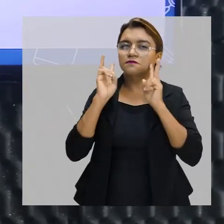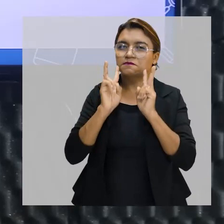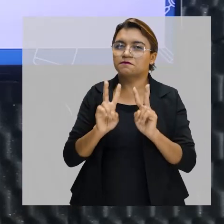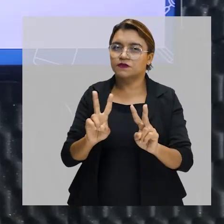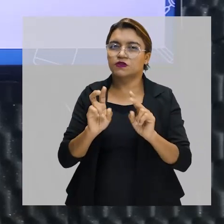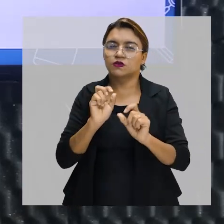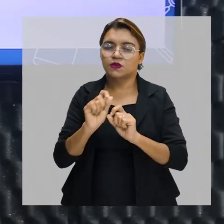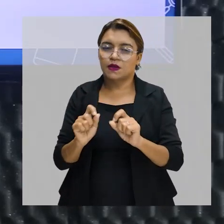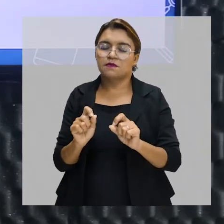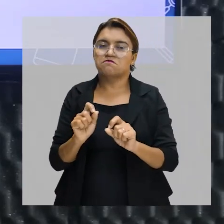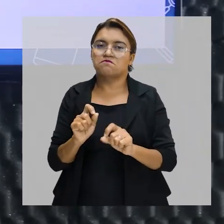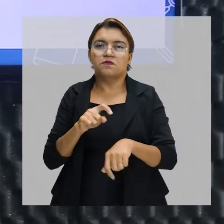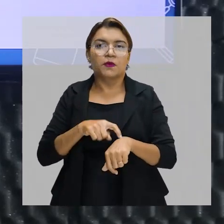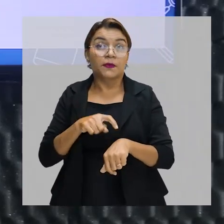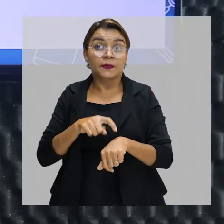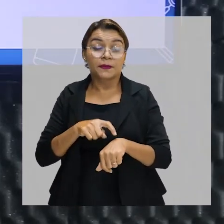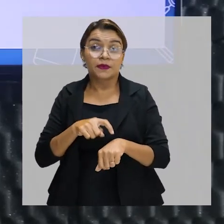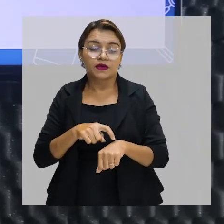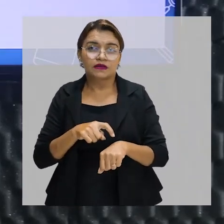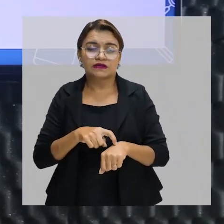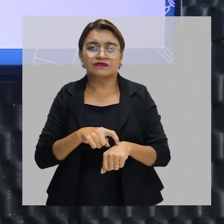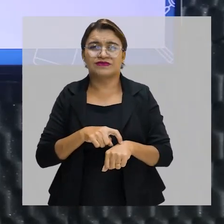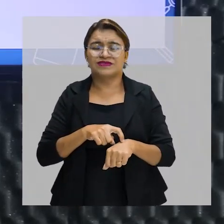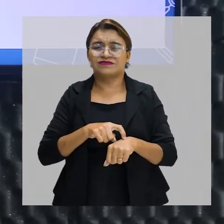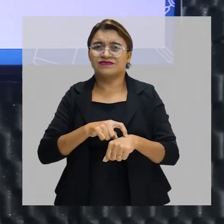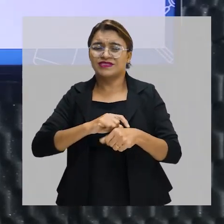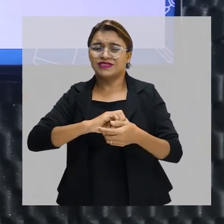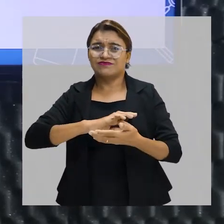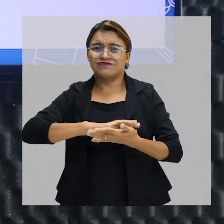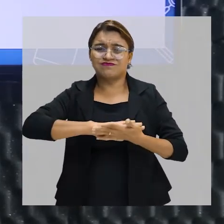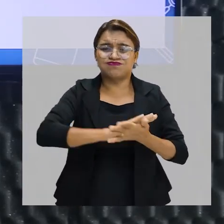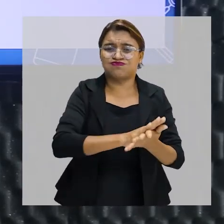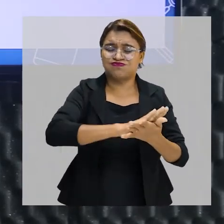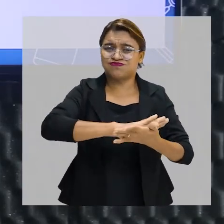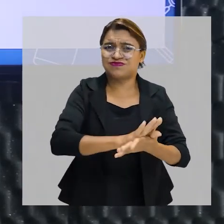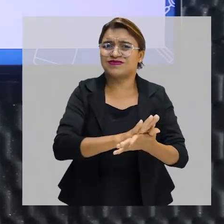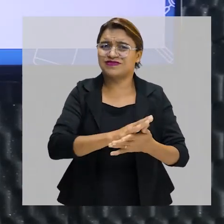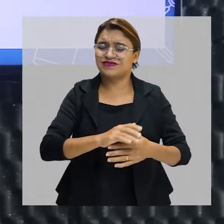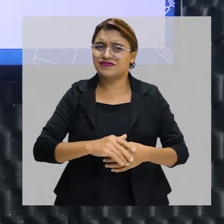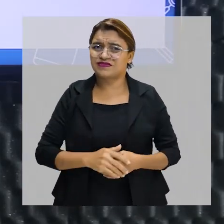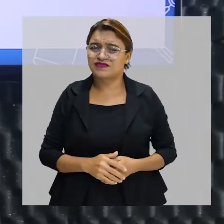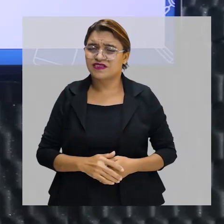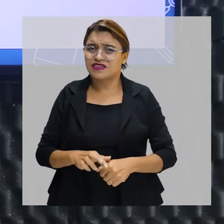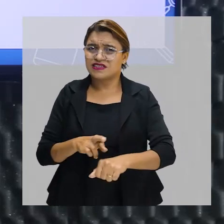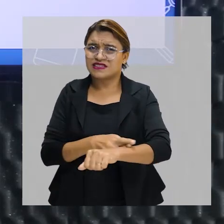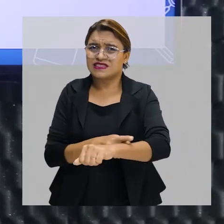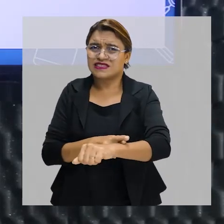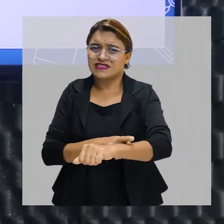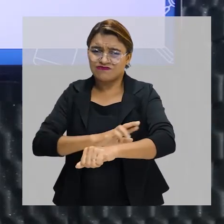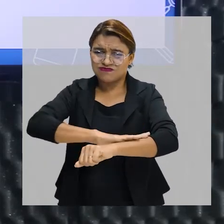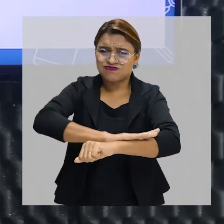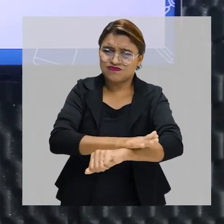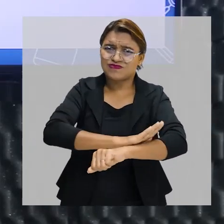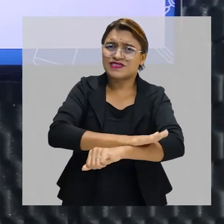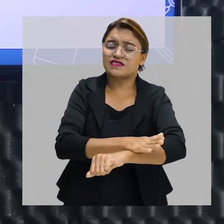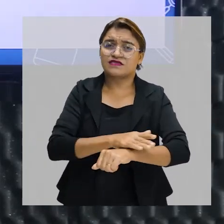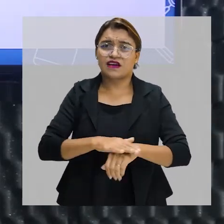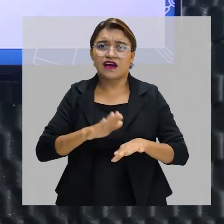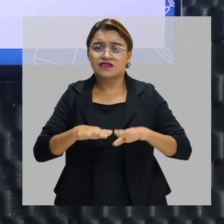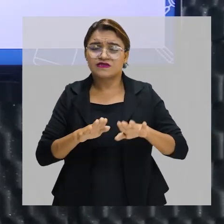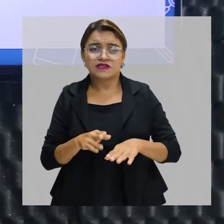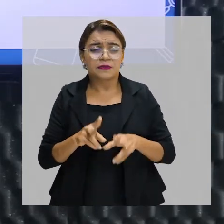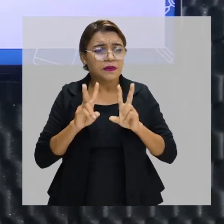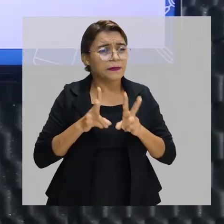visto situações de racismo, pessoas sendo destratadas pela cor,